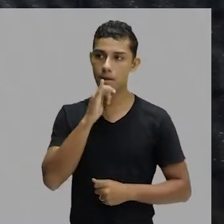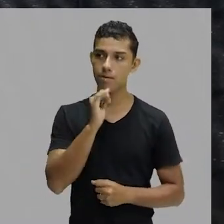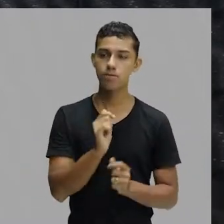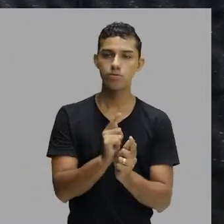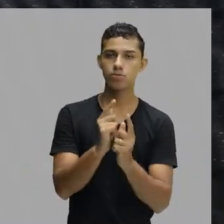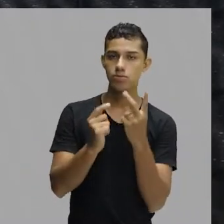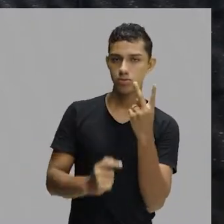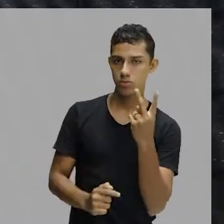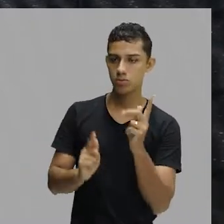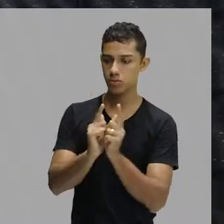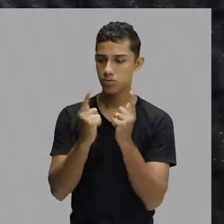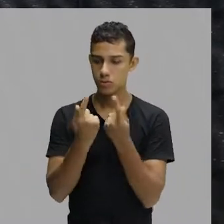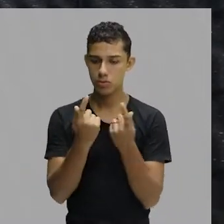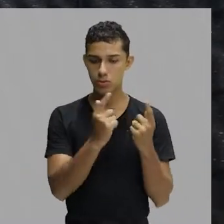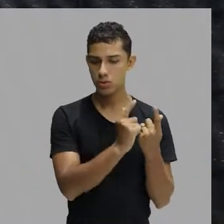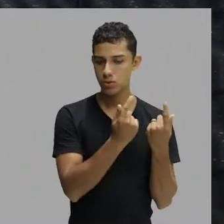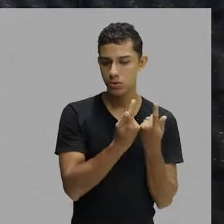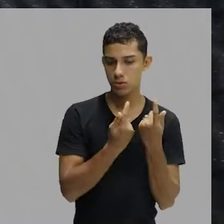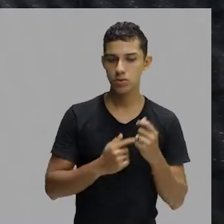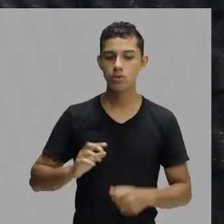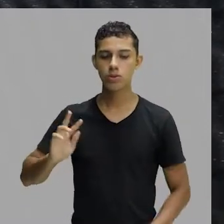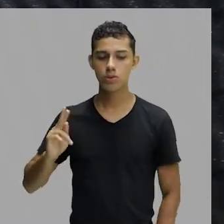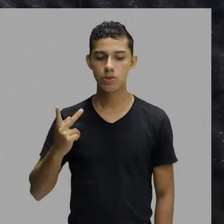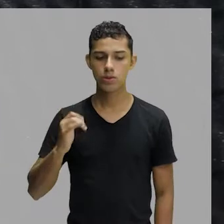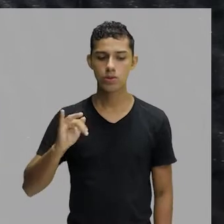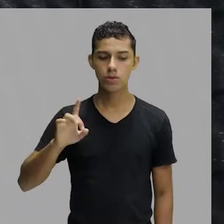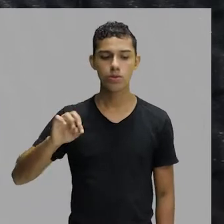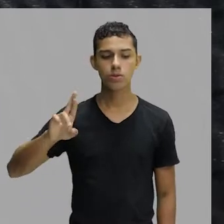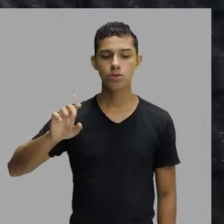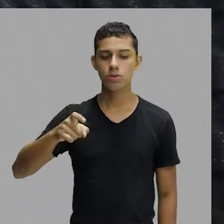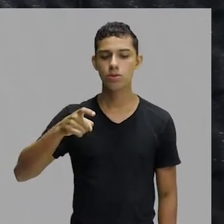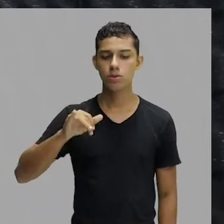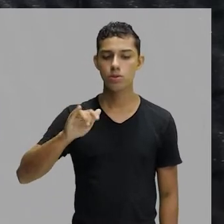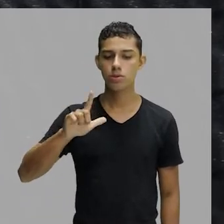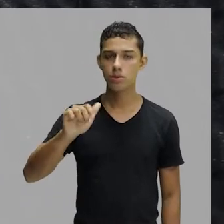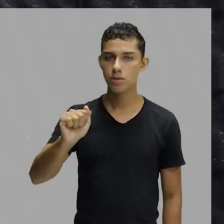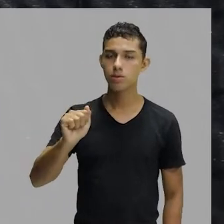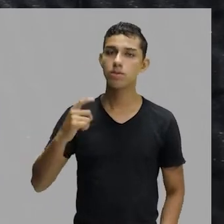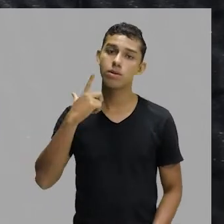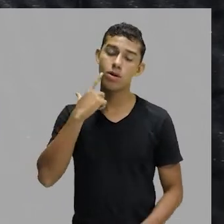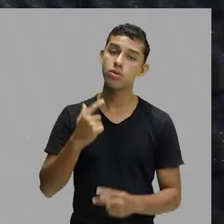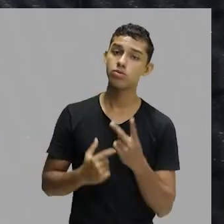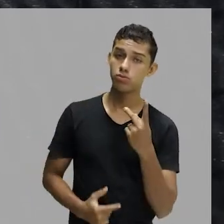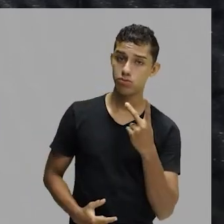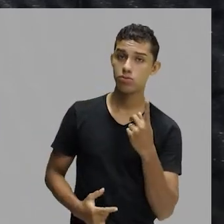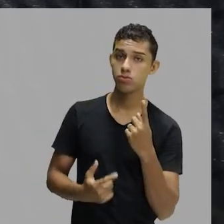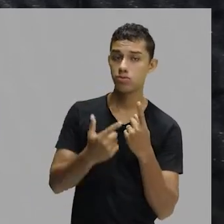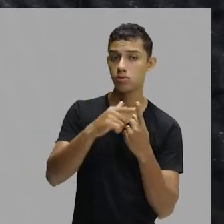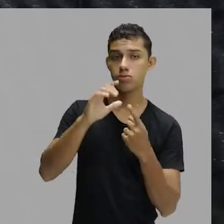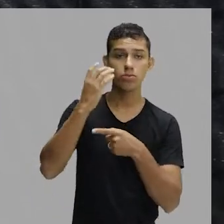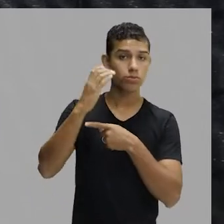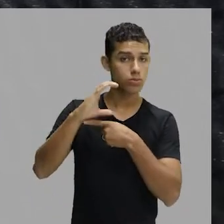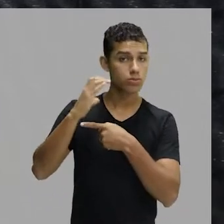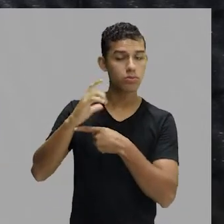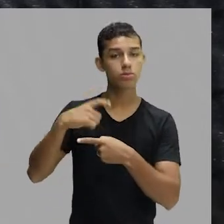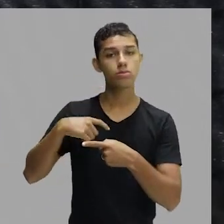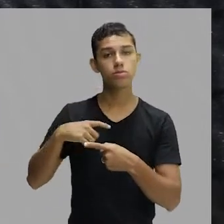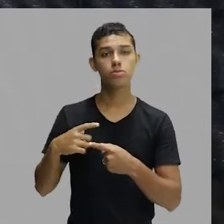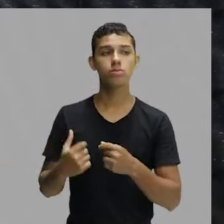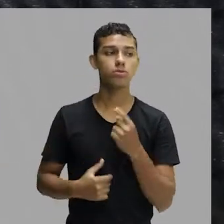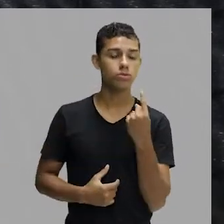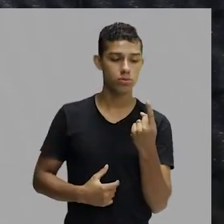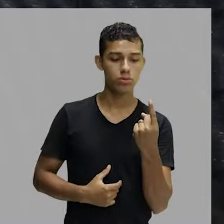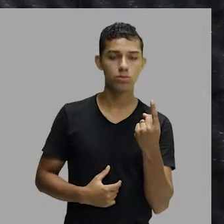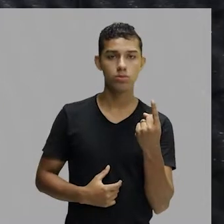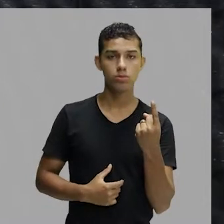grupos hidroxilas, bom, o carbono, um dos carbonos que tiver a hidroxila será carbono